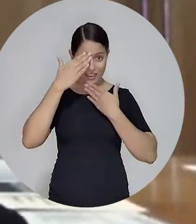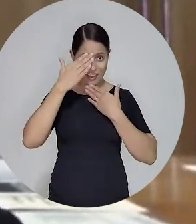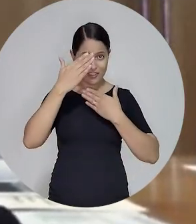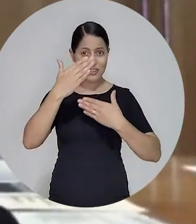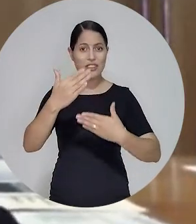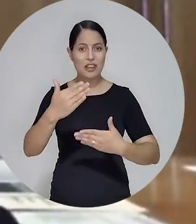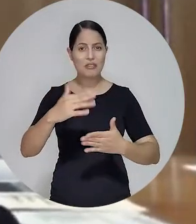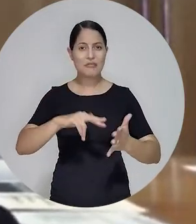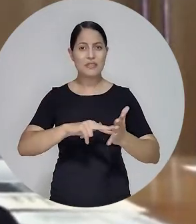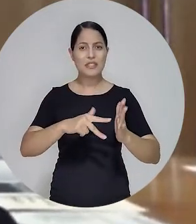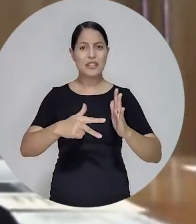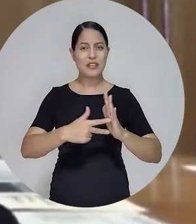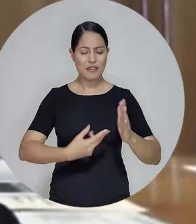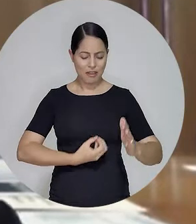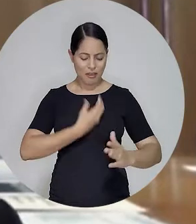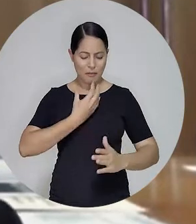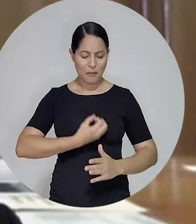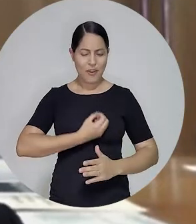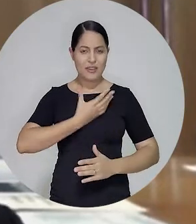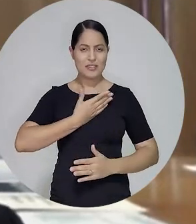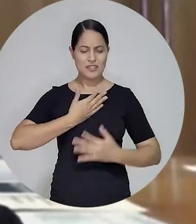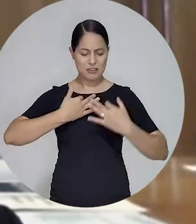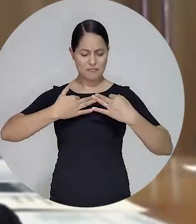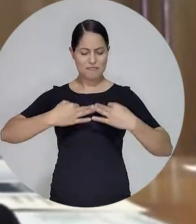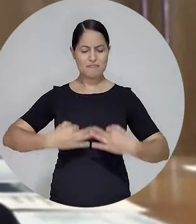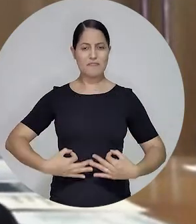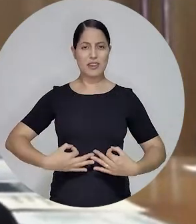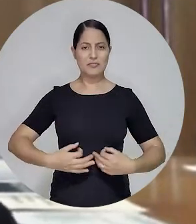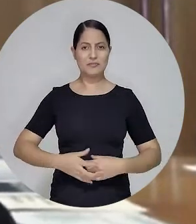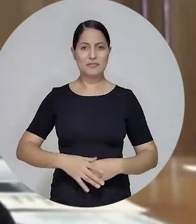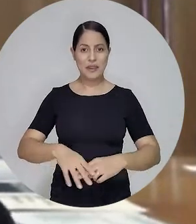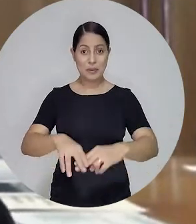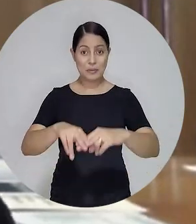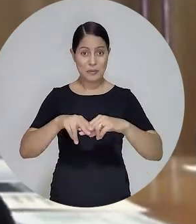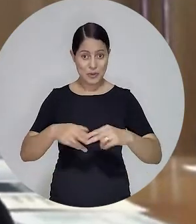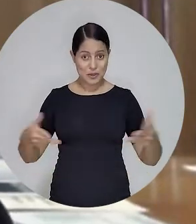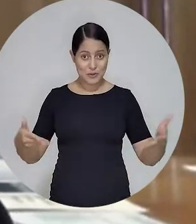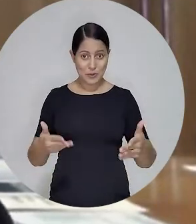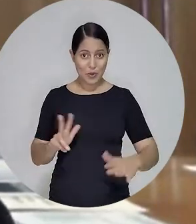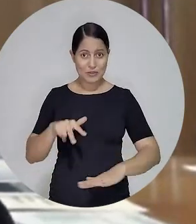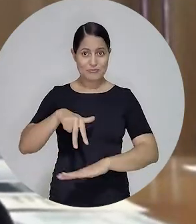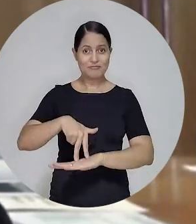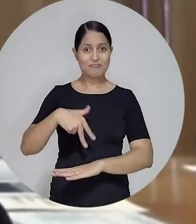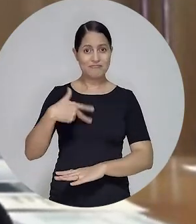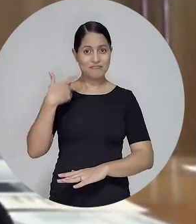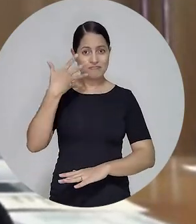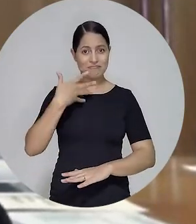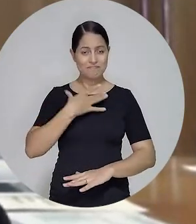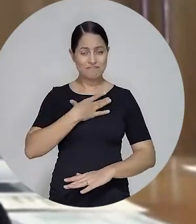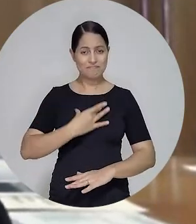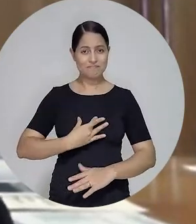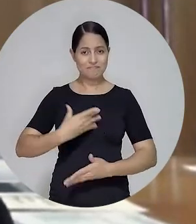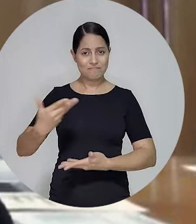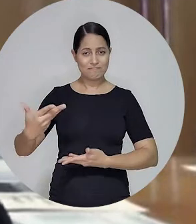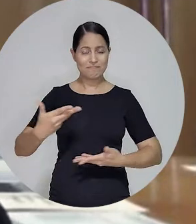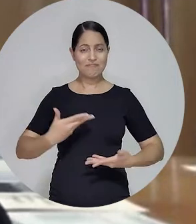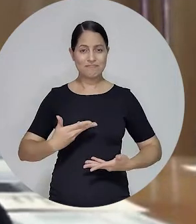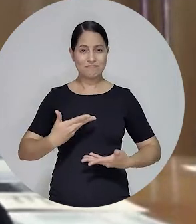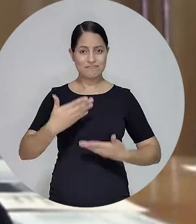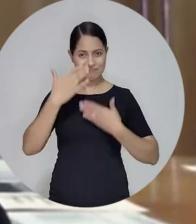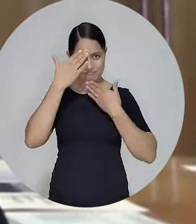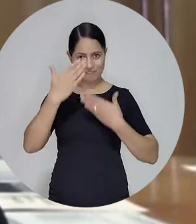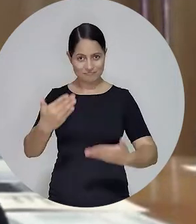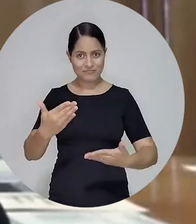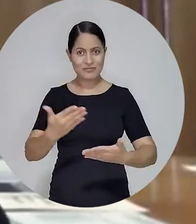a poesia do caráter. Por isso, meus caros e minhas caras, sou muito grato por estar aqui hoje, por retornar à